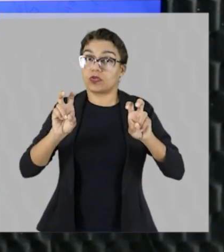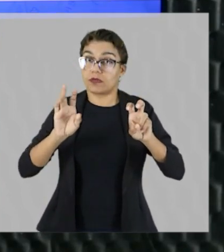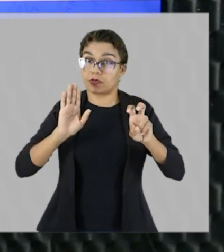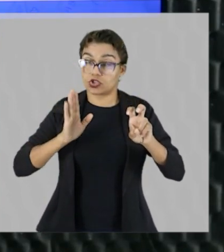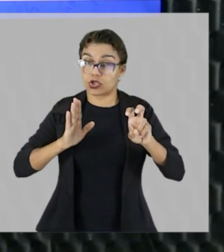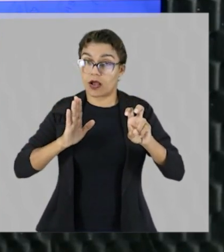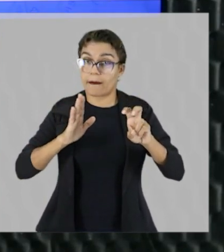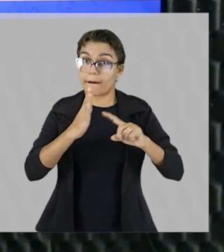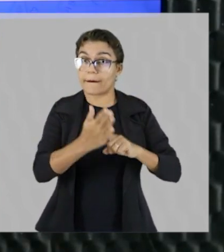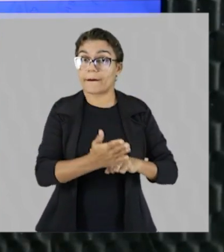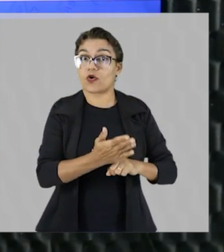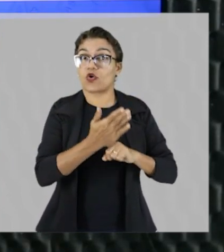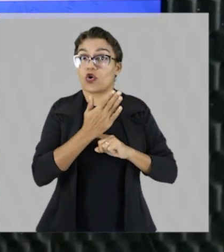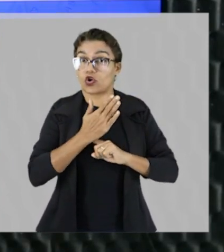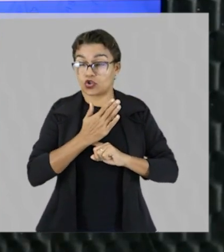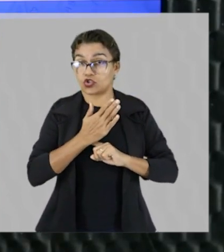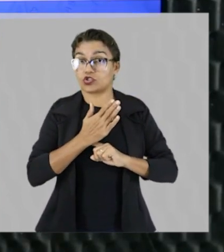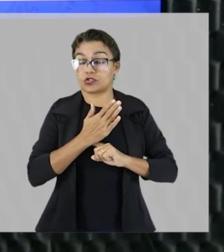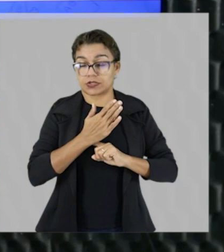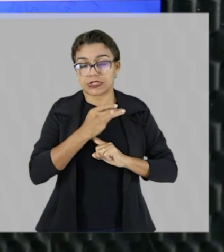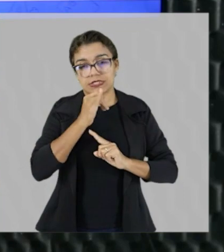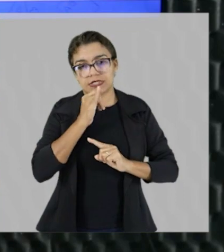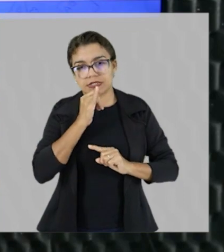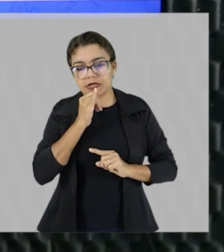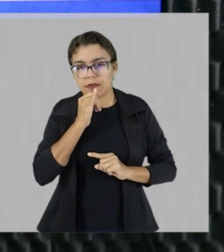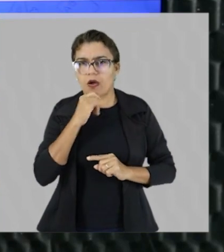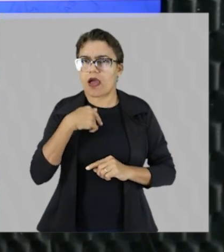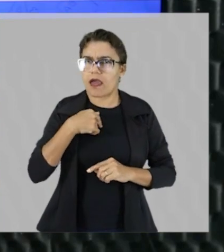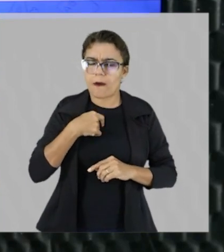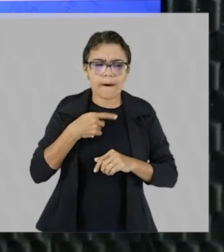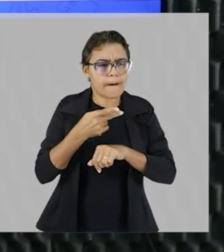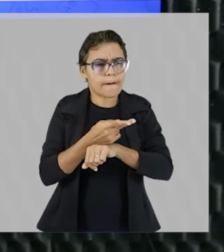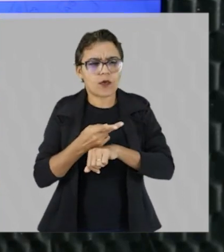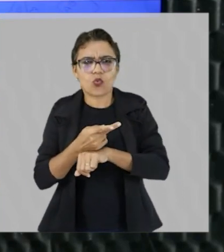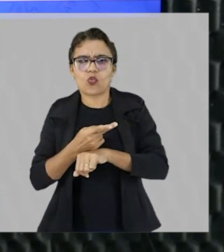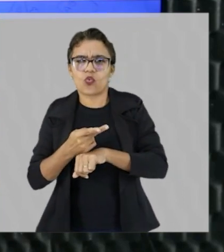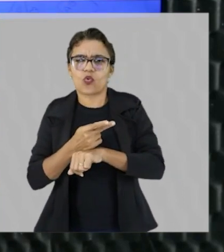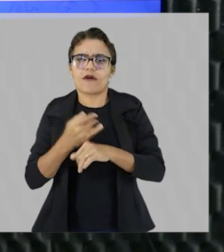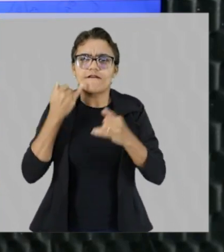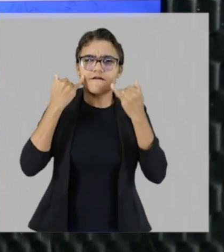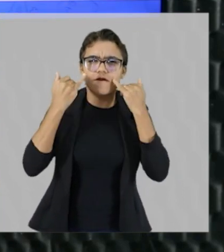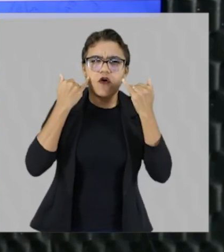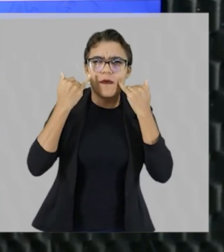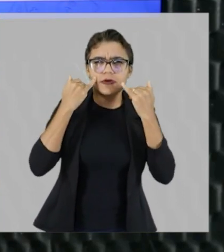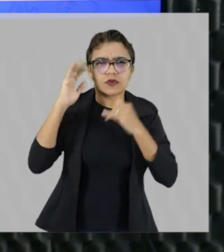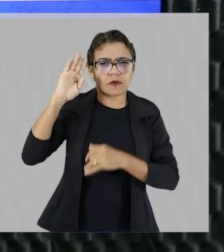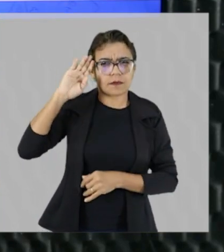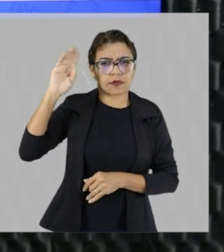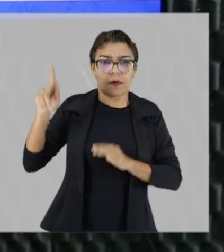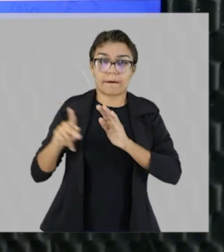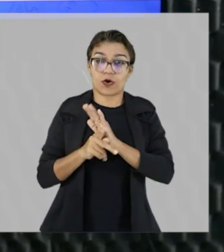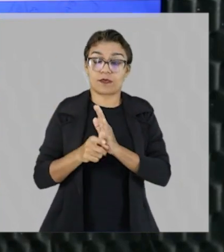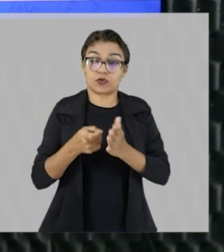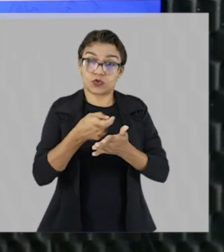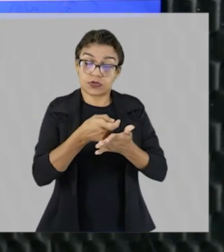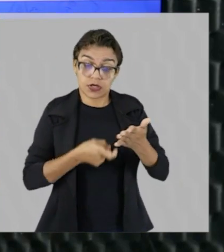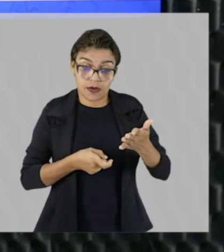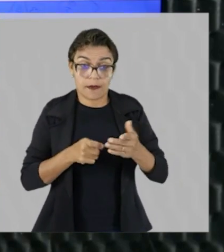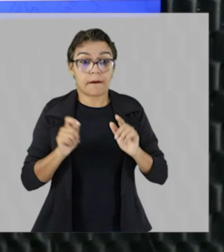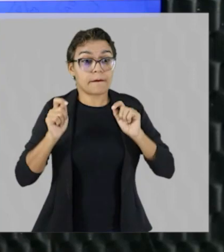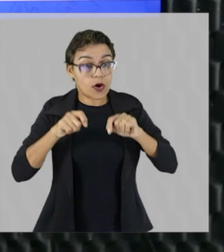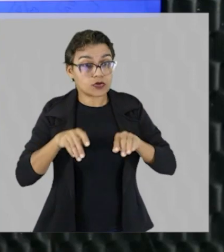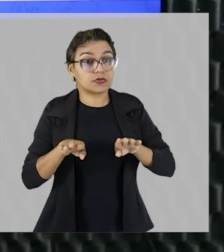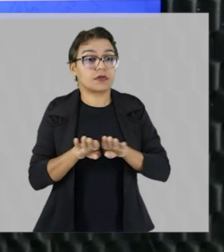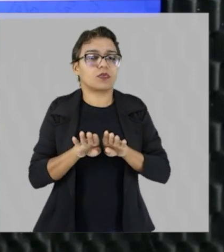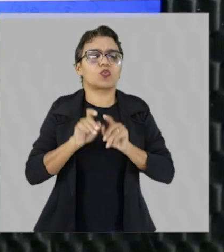mais ou menos o que meu texto quer me dizer. Então, eu já vou procurar informações pontuais nesse texto. Mas eu posso vir bem